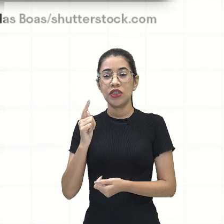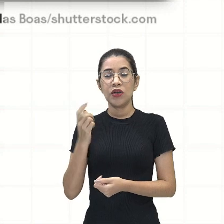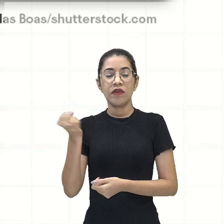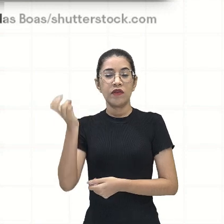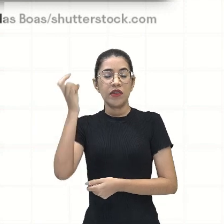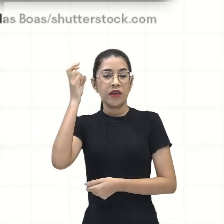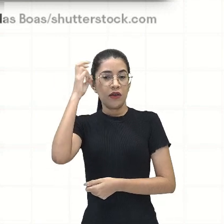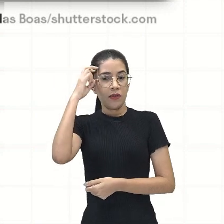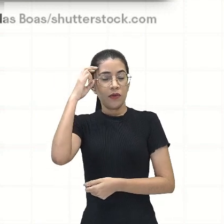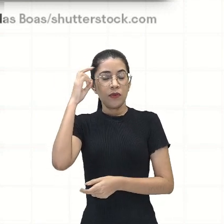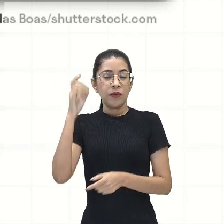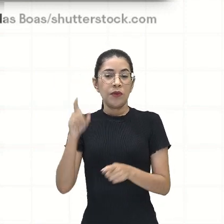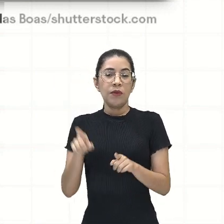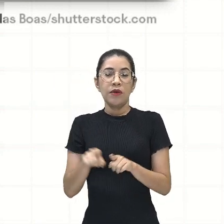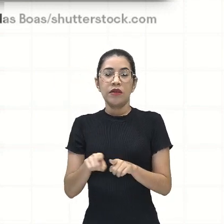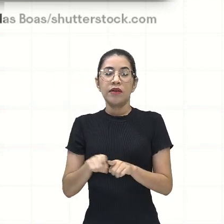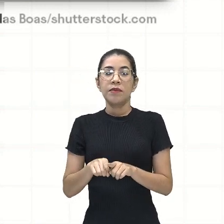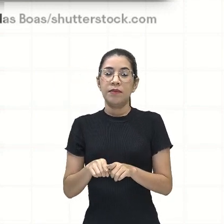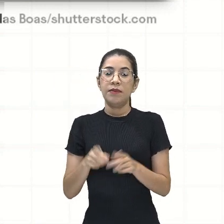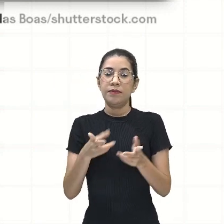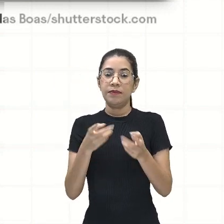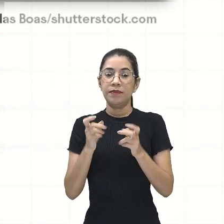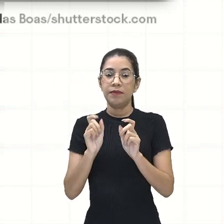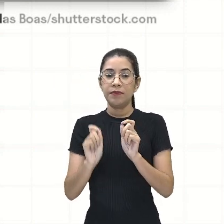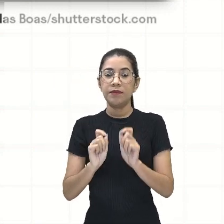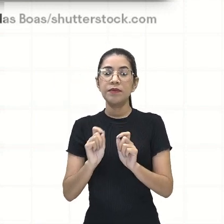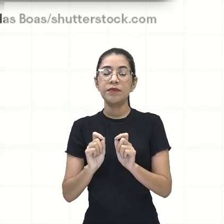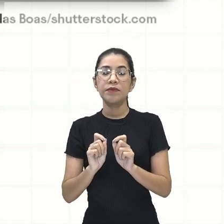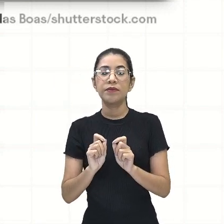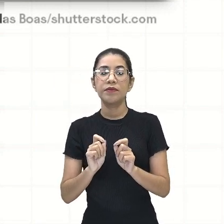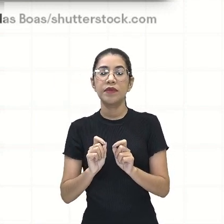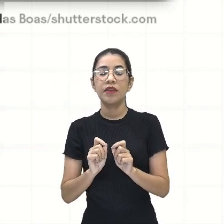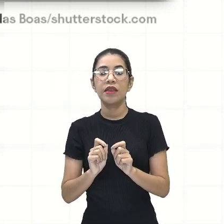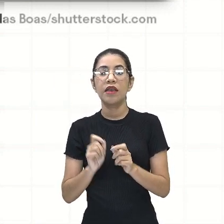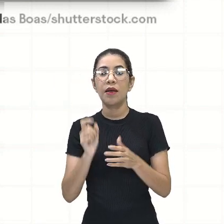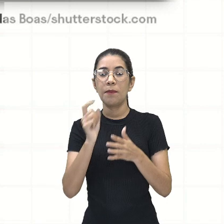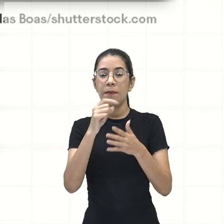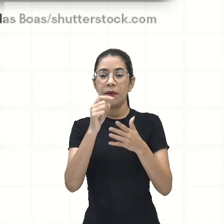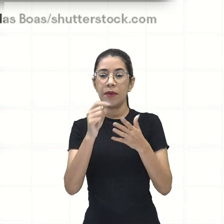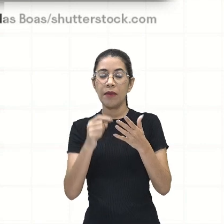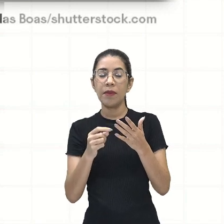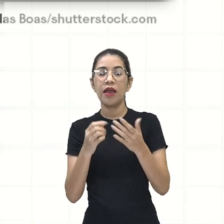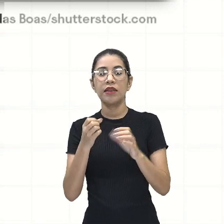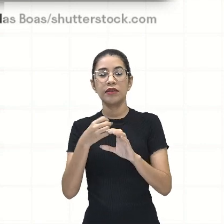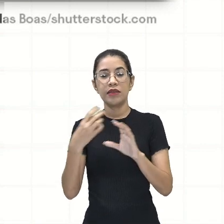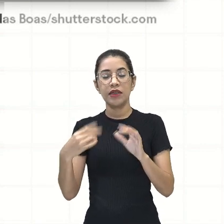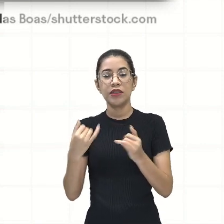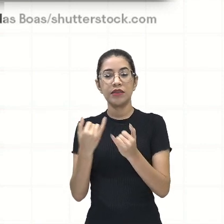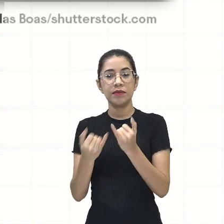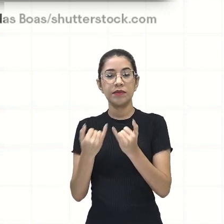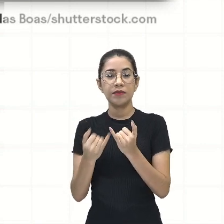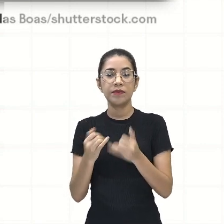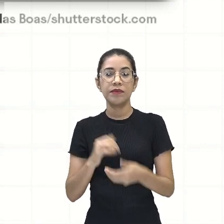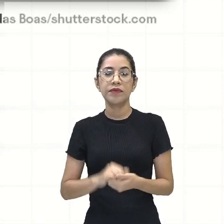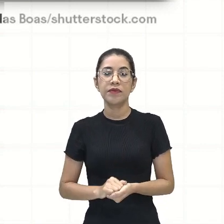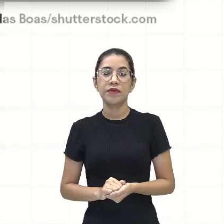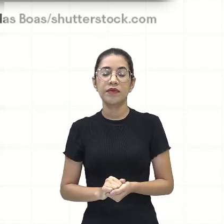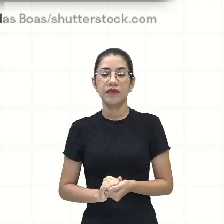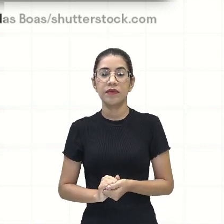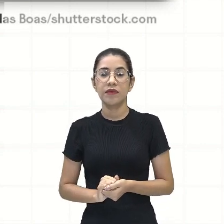cultura. Aqui a gente observa cada uma das características que vão se assemelhar. E aí a gente chega